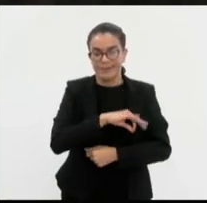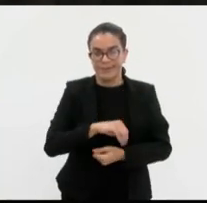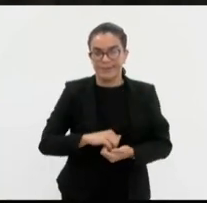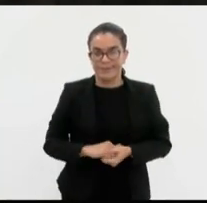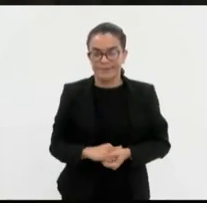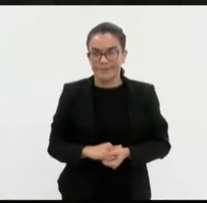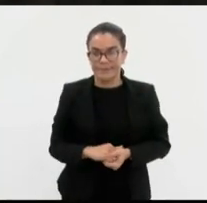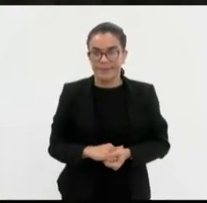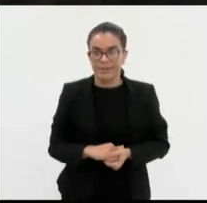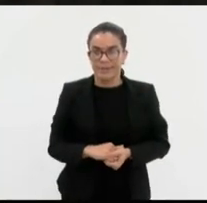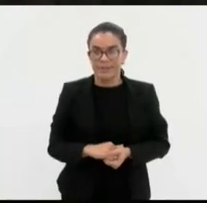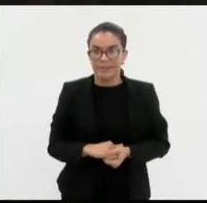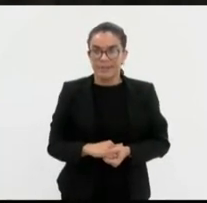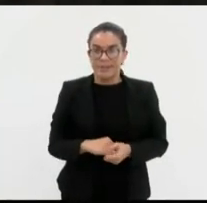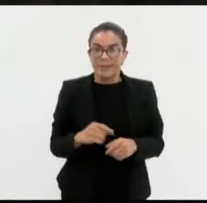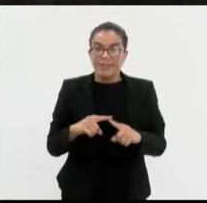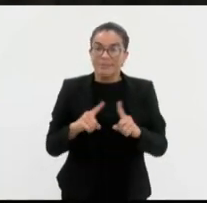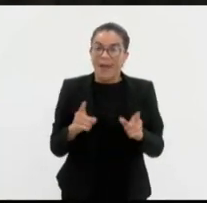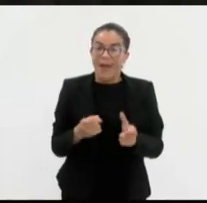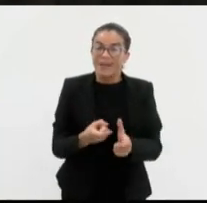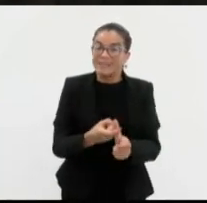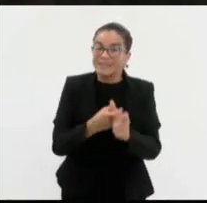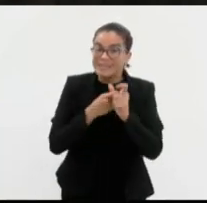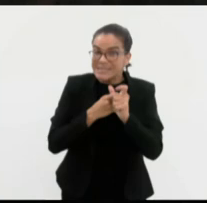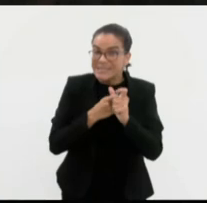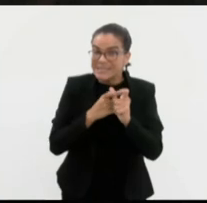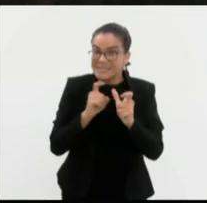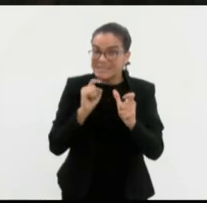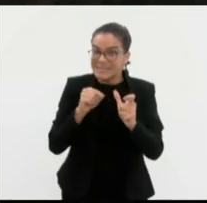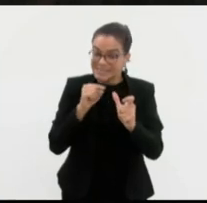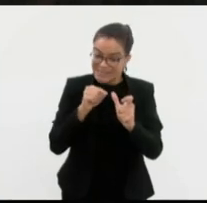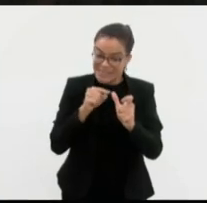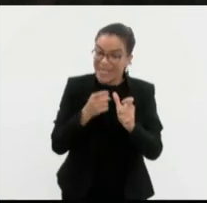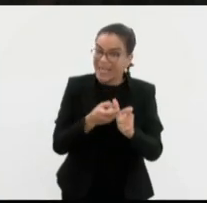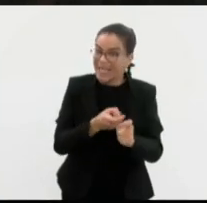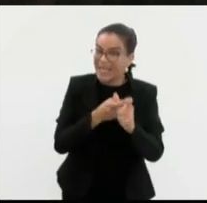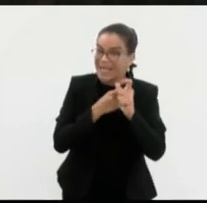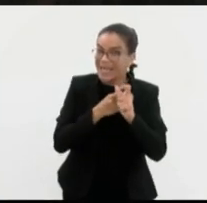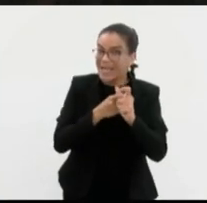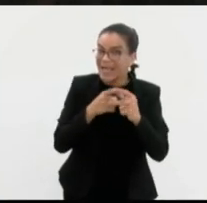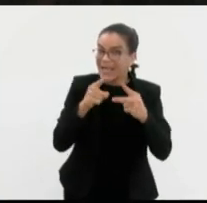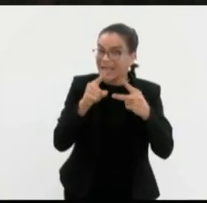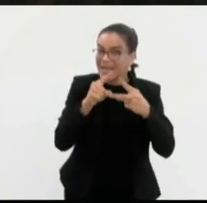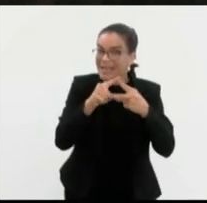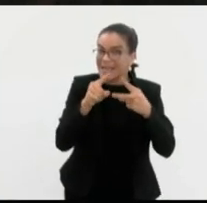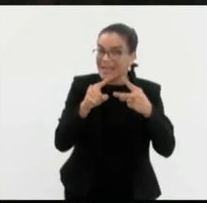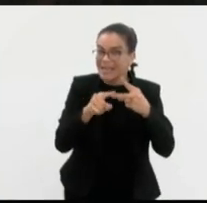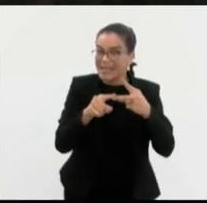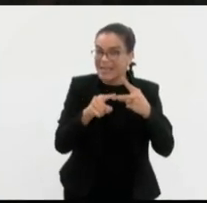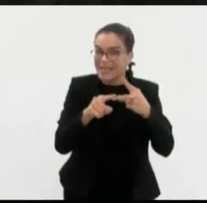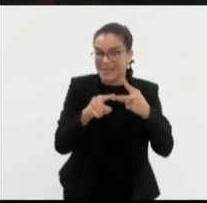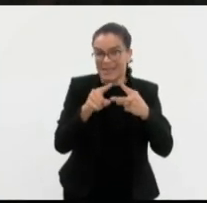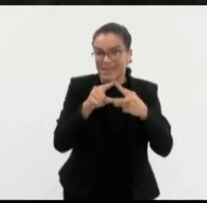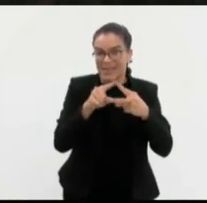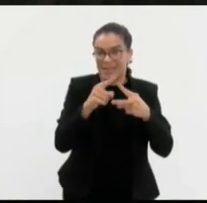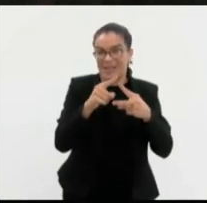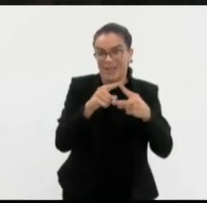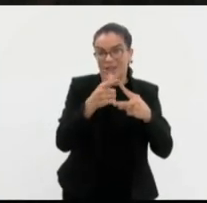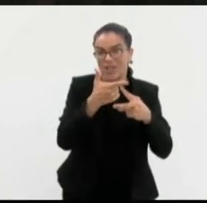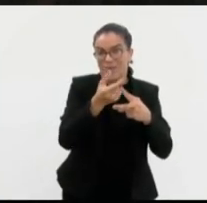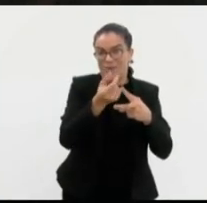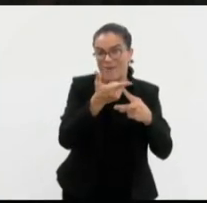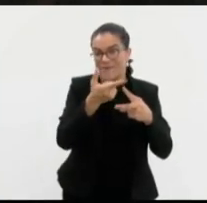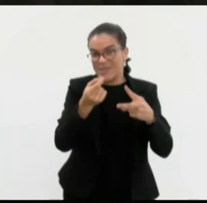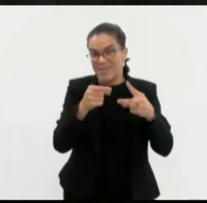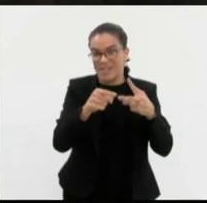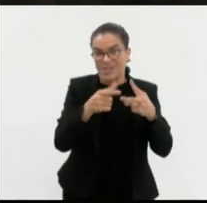reposição mas ficou devendo as duas anteriores quando a lógica